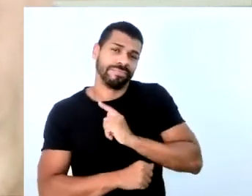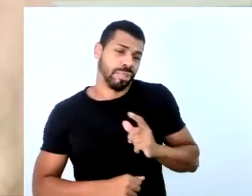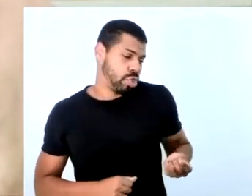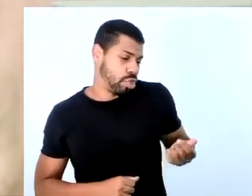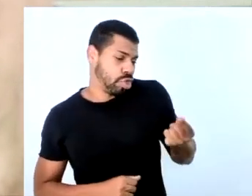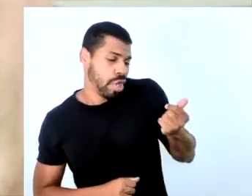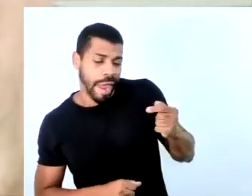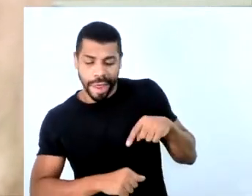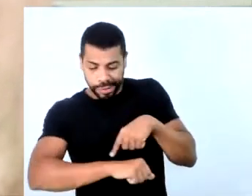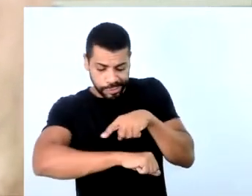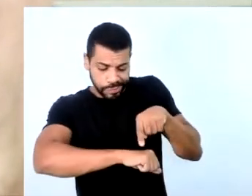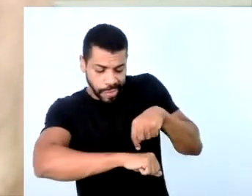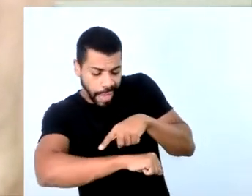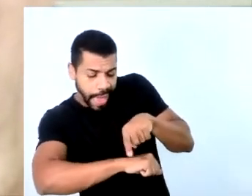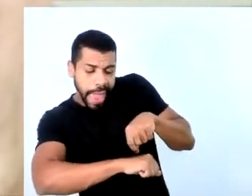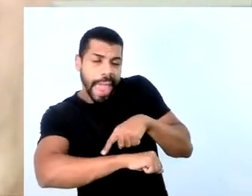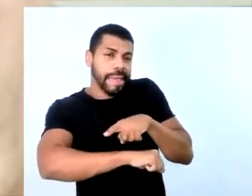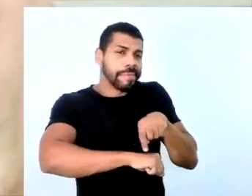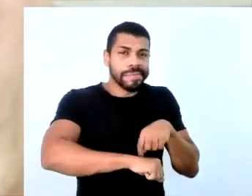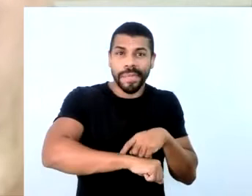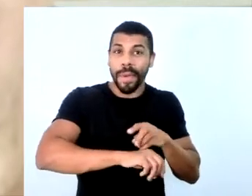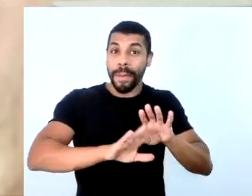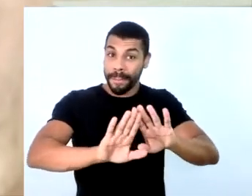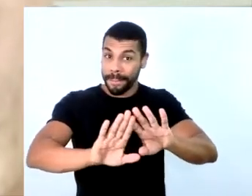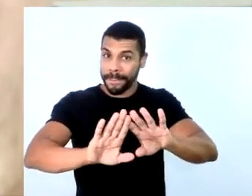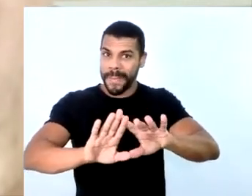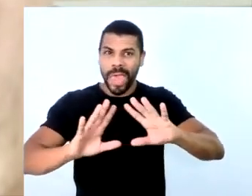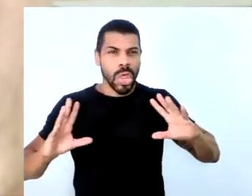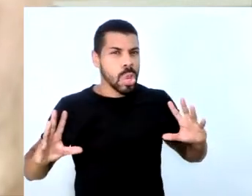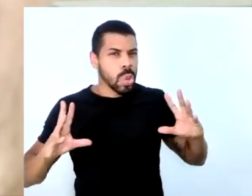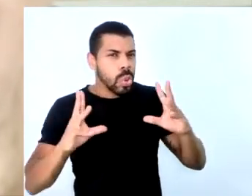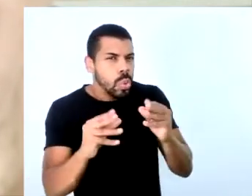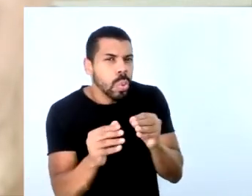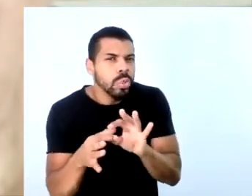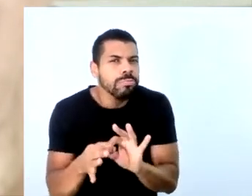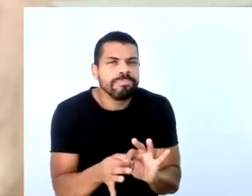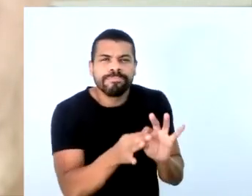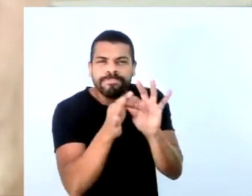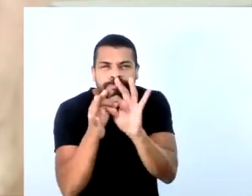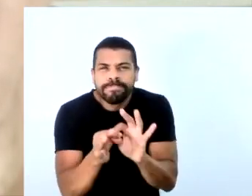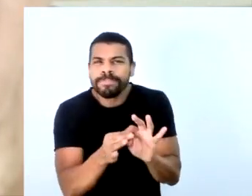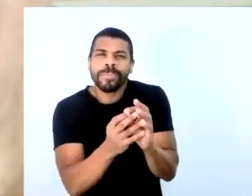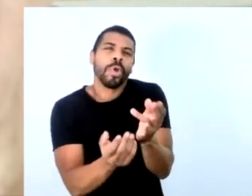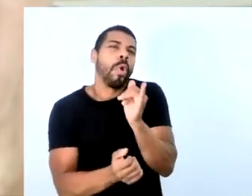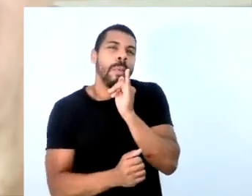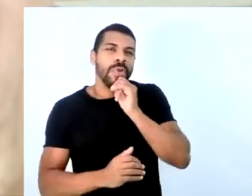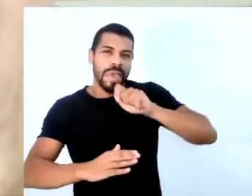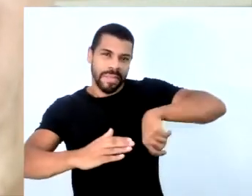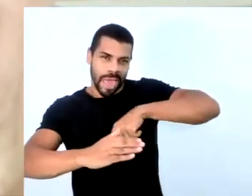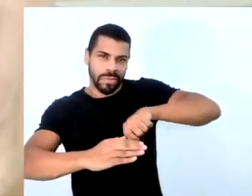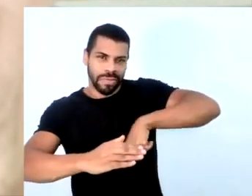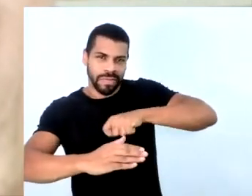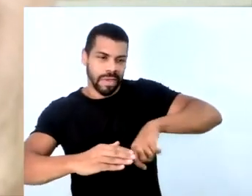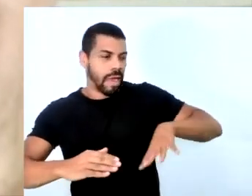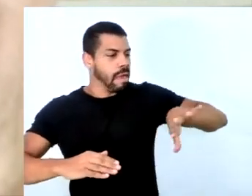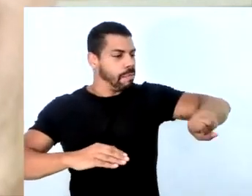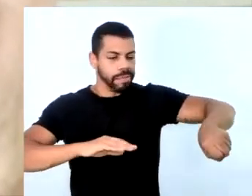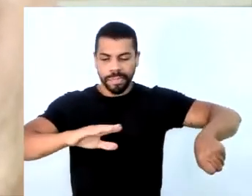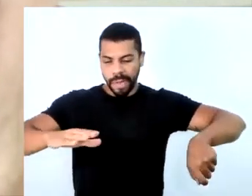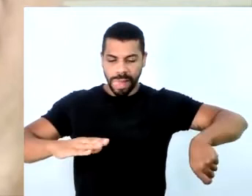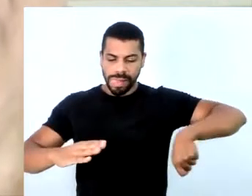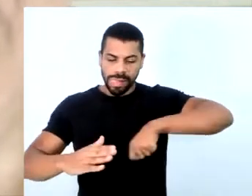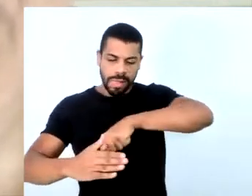A dificuldade, ela existe sim, se você tiver grana, tempo, taranã, taranã, mas se está todo mundo mexendo a